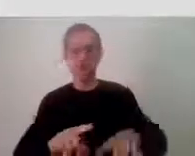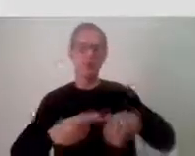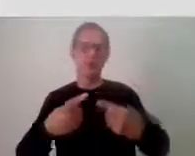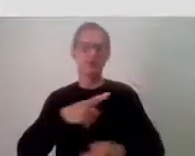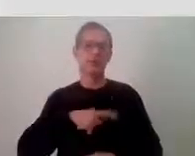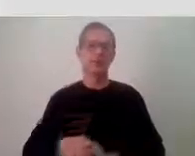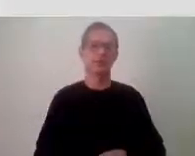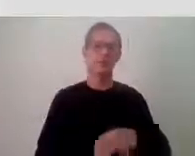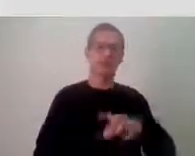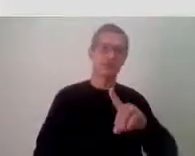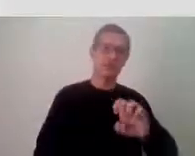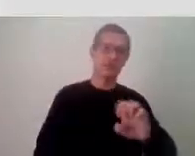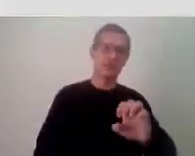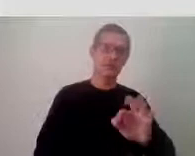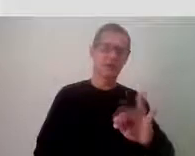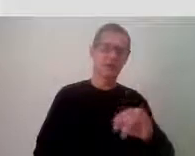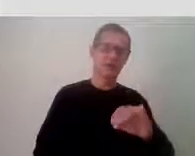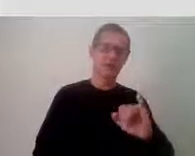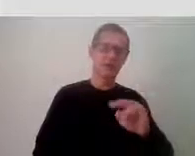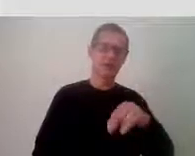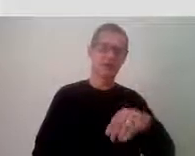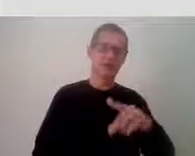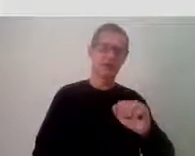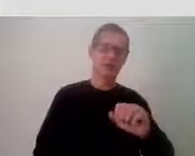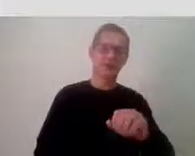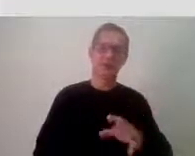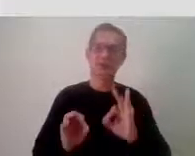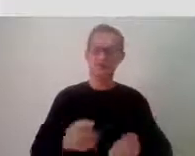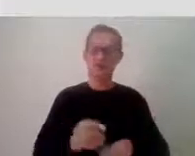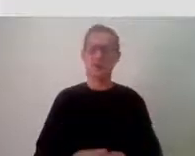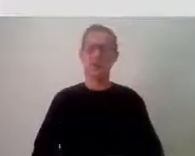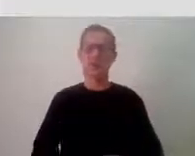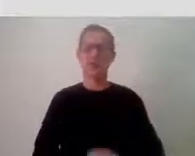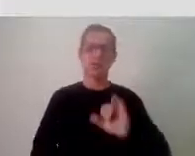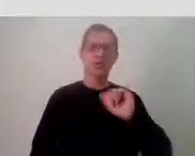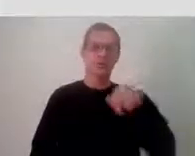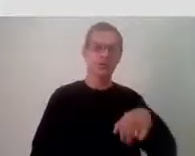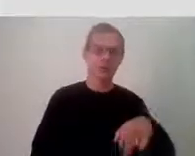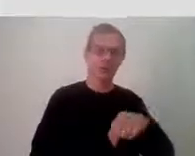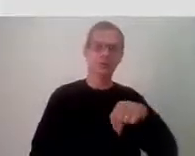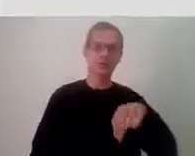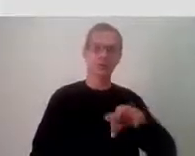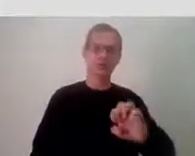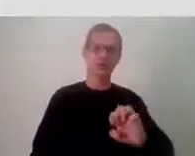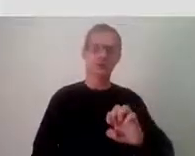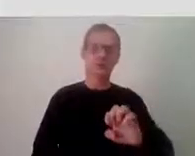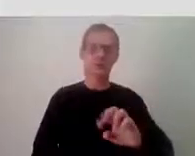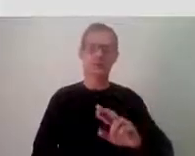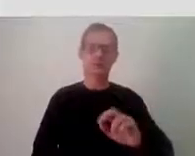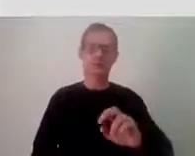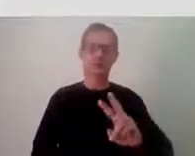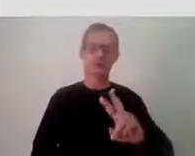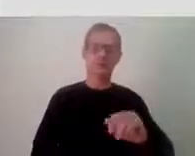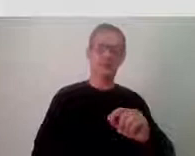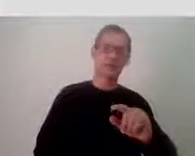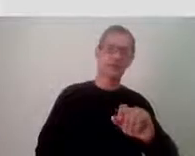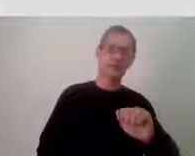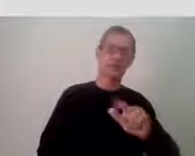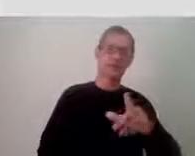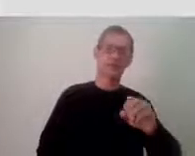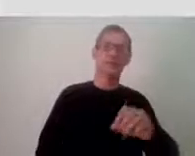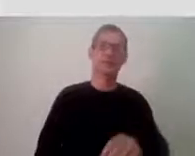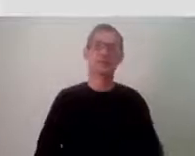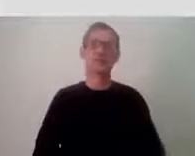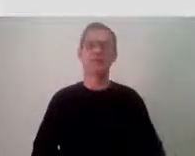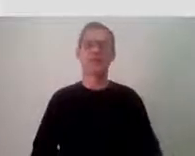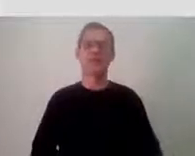tem que ser definida aí em um determinado intervalo. Então, a integral definida de f de a a b, ou